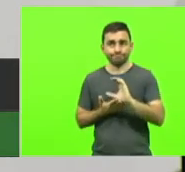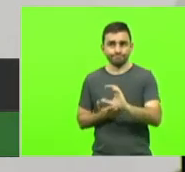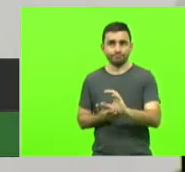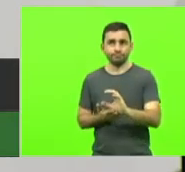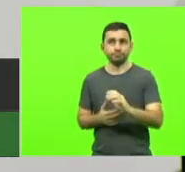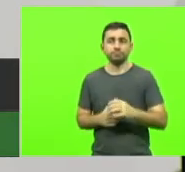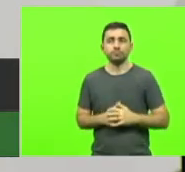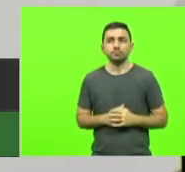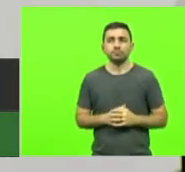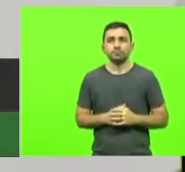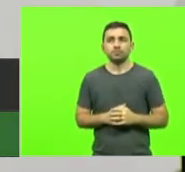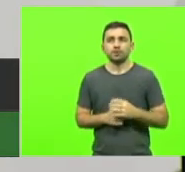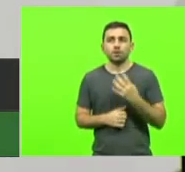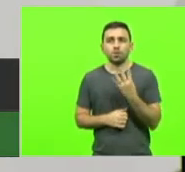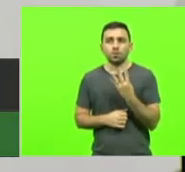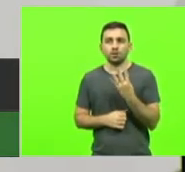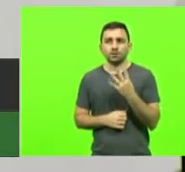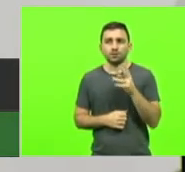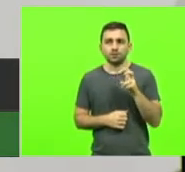de